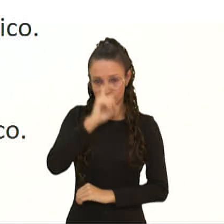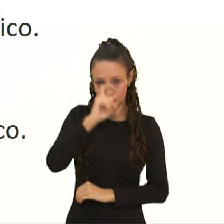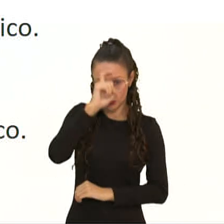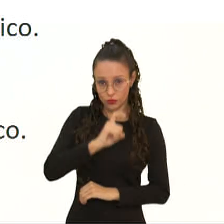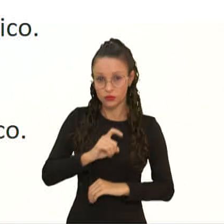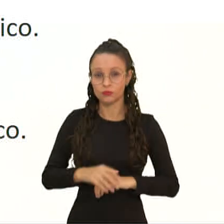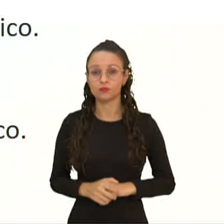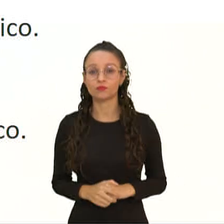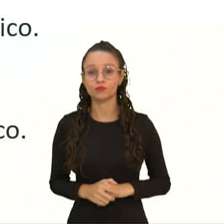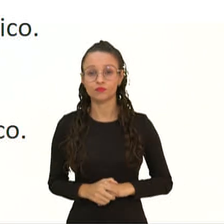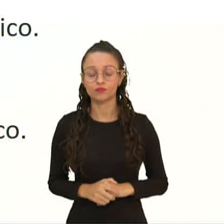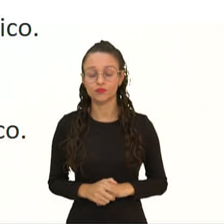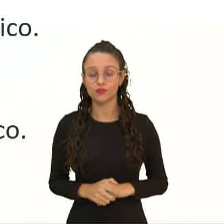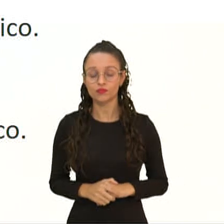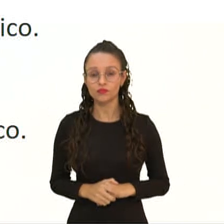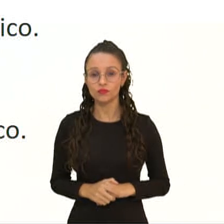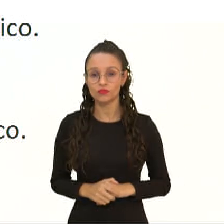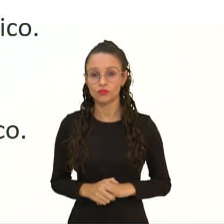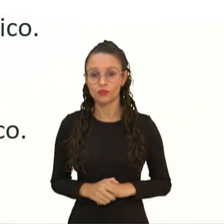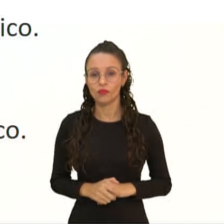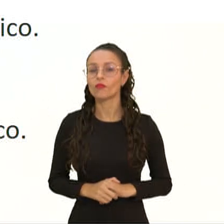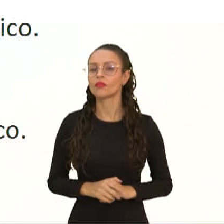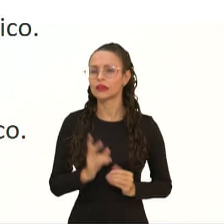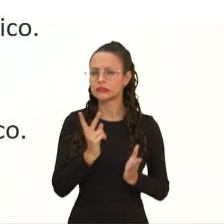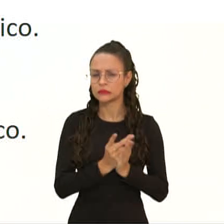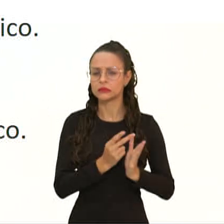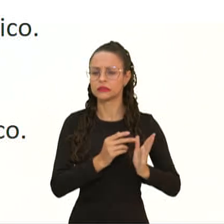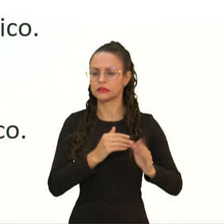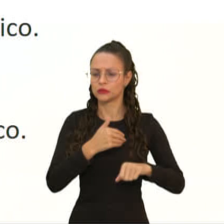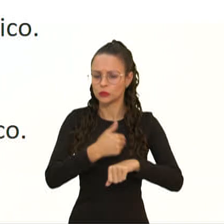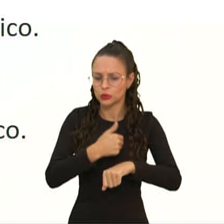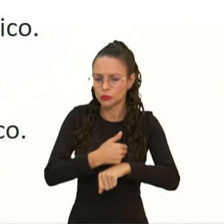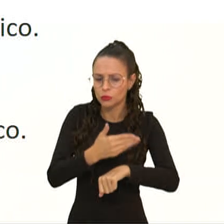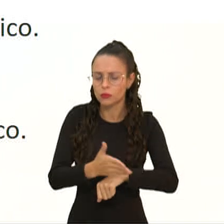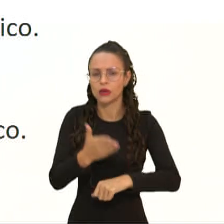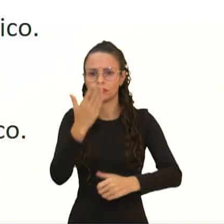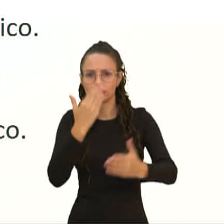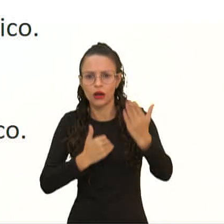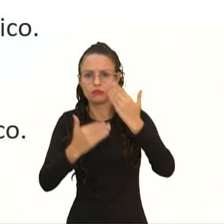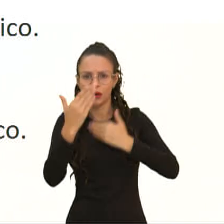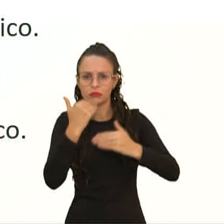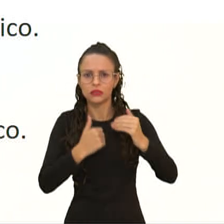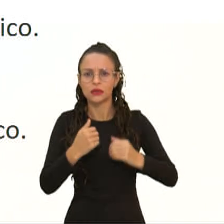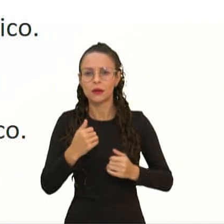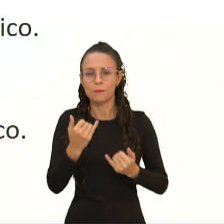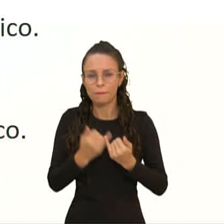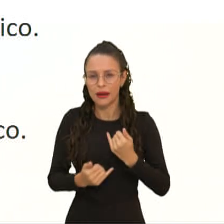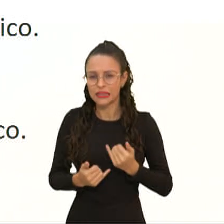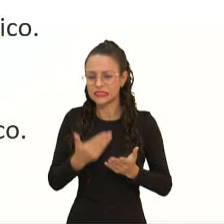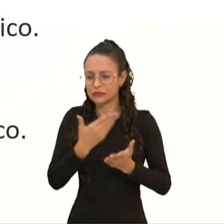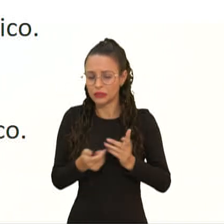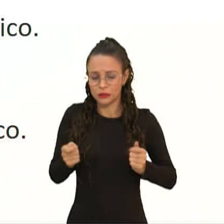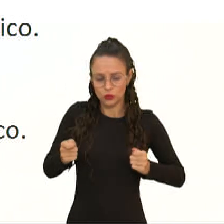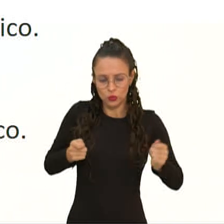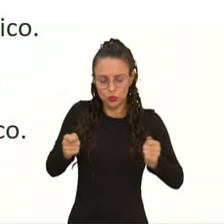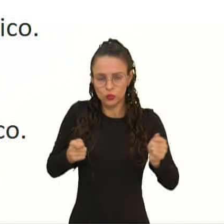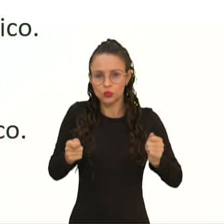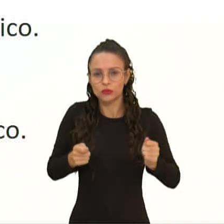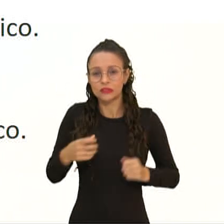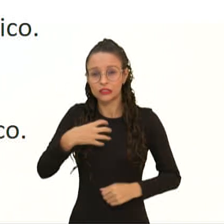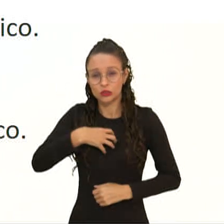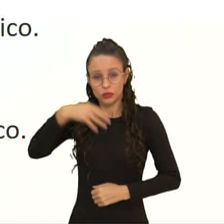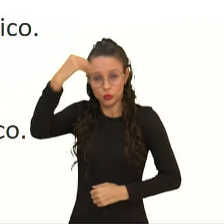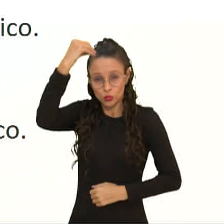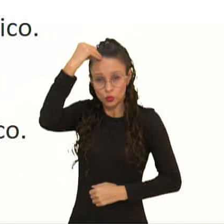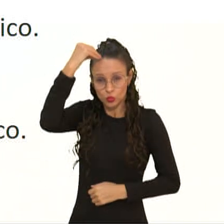menstruação da menina episódios frequentes de compulsão seguidos da sensação de perda de controle e um sentimento forte